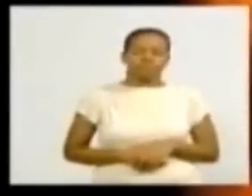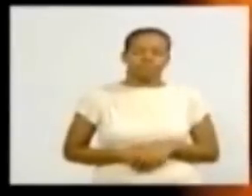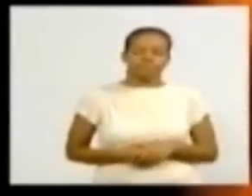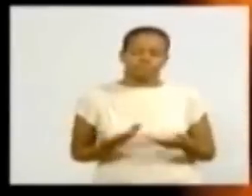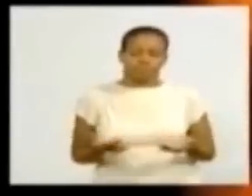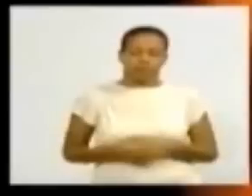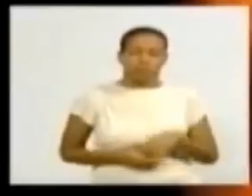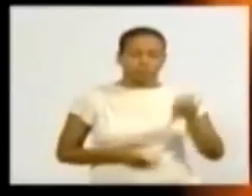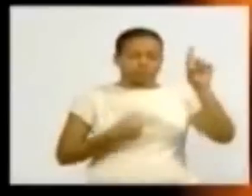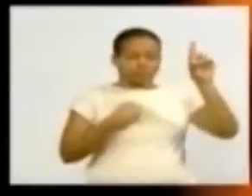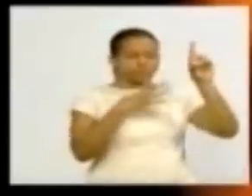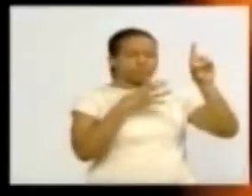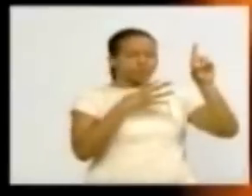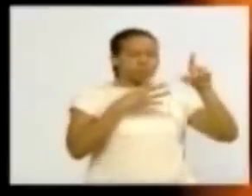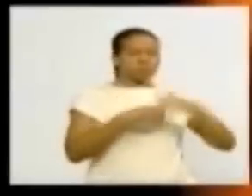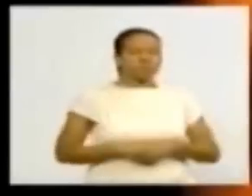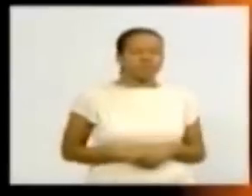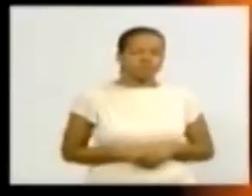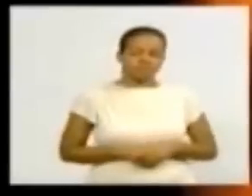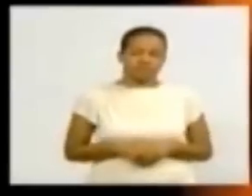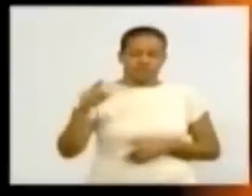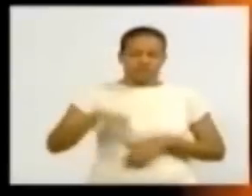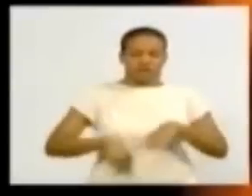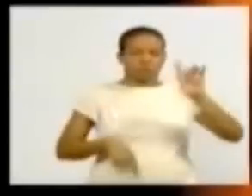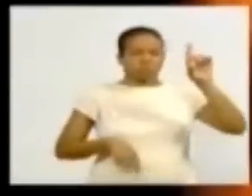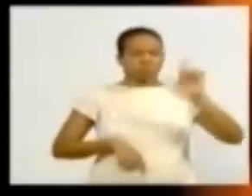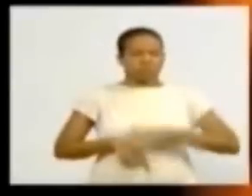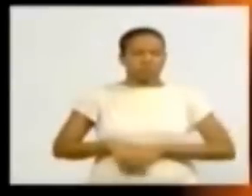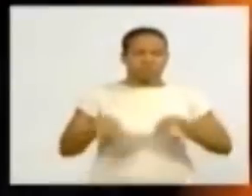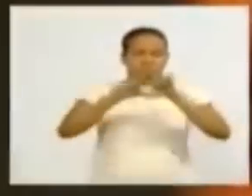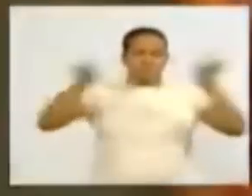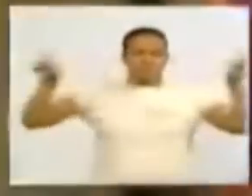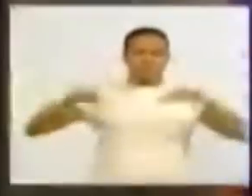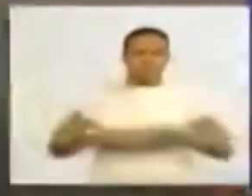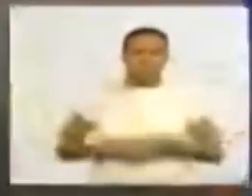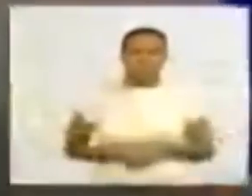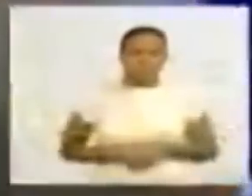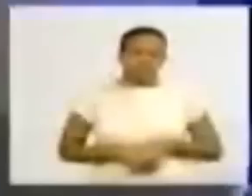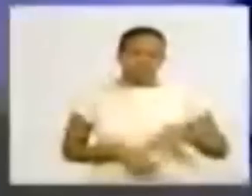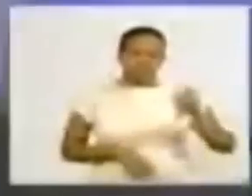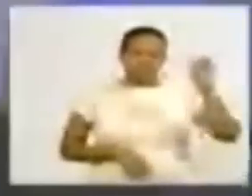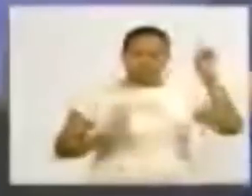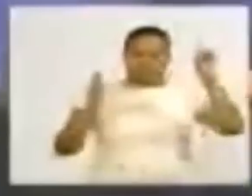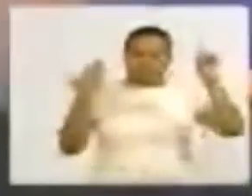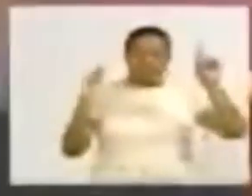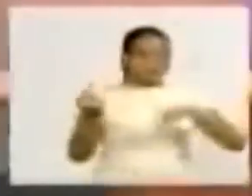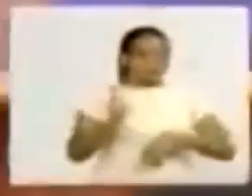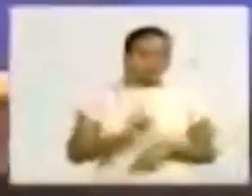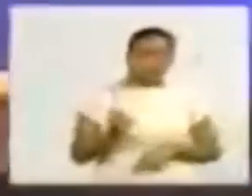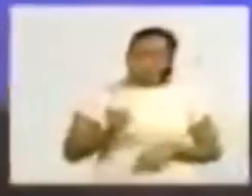O Deus que eu conheci não é um Deus de fachadas, não é um Deus de